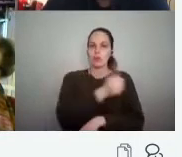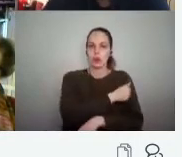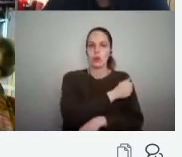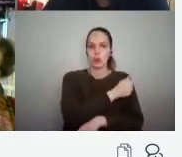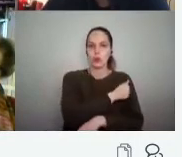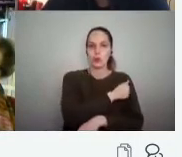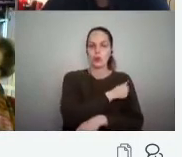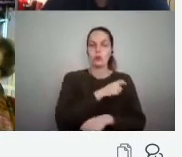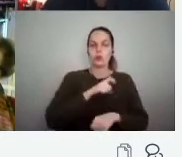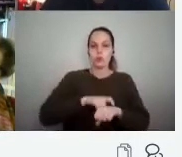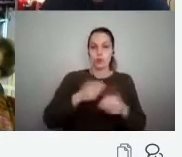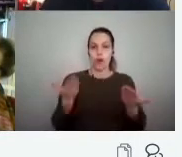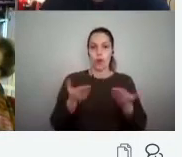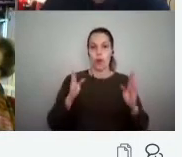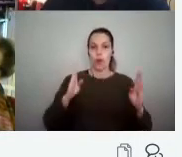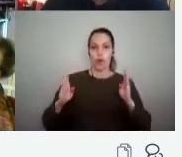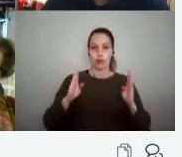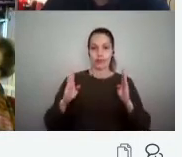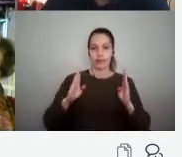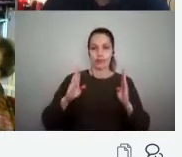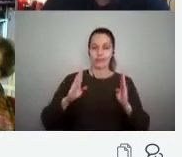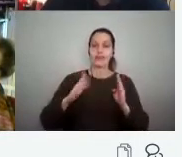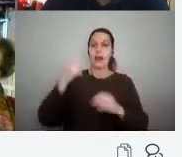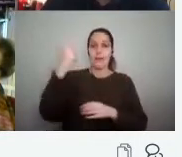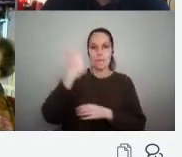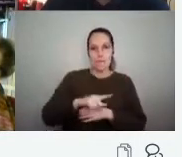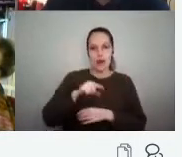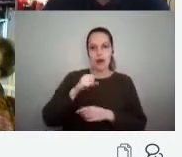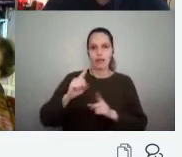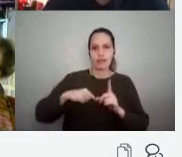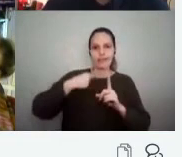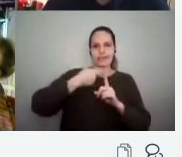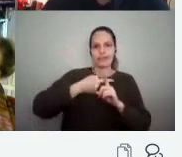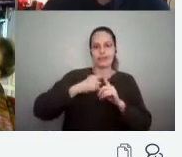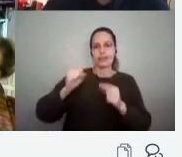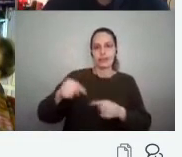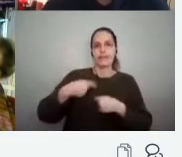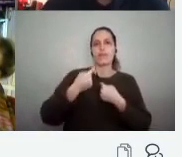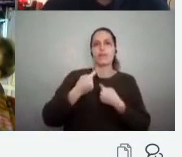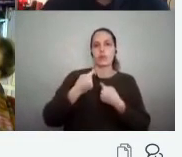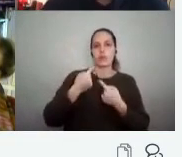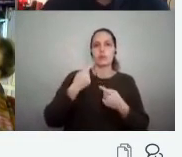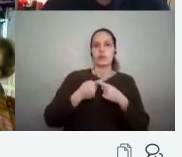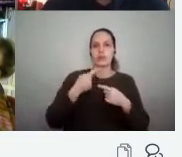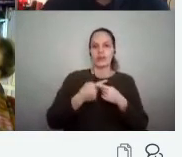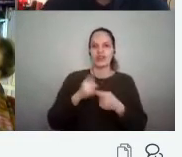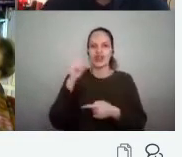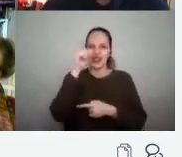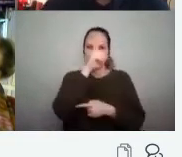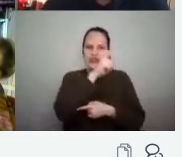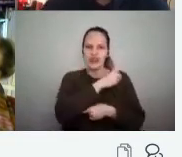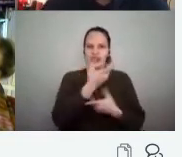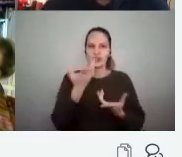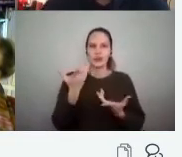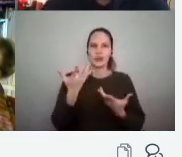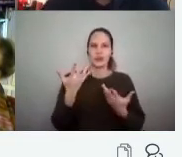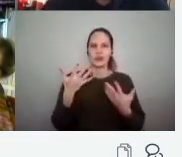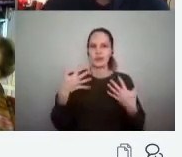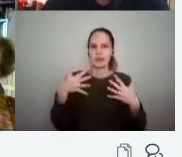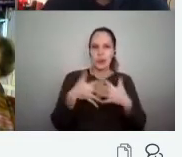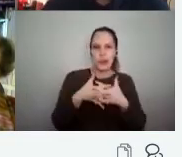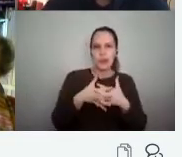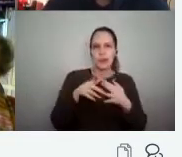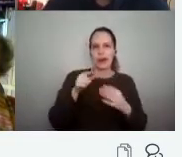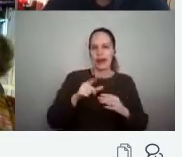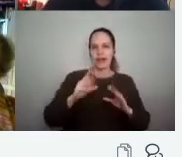eles deslocaram um desafio adicional que se impôs à docência, trazendo desacomodação para quem sequer nem costuma se